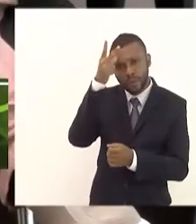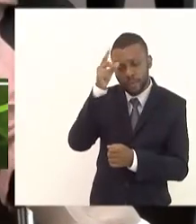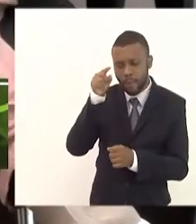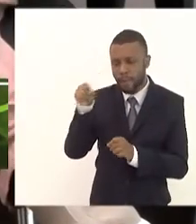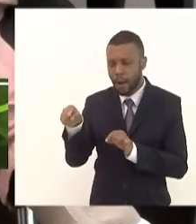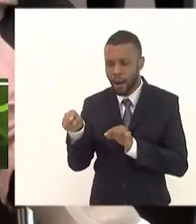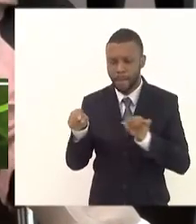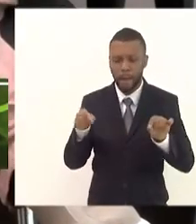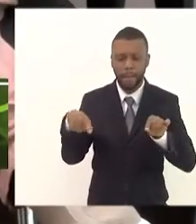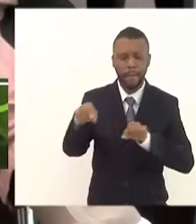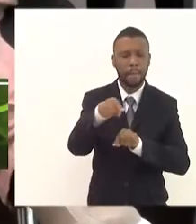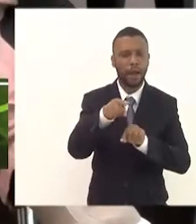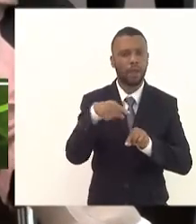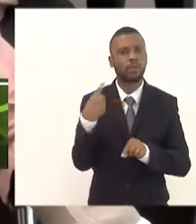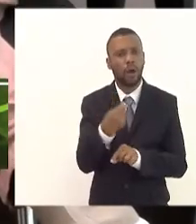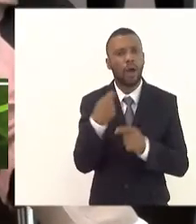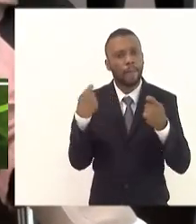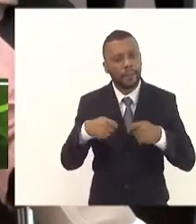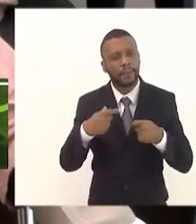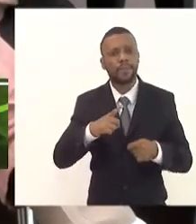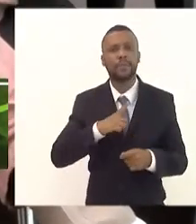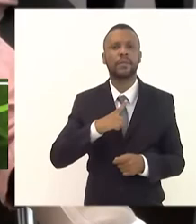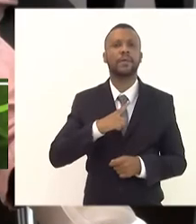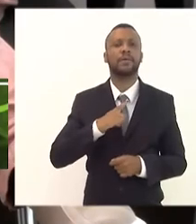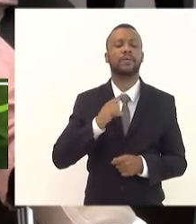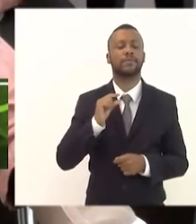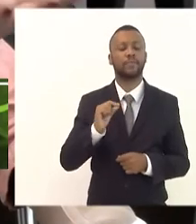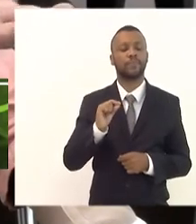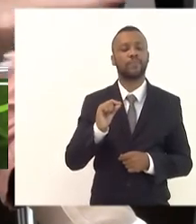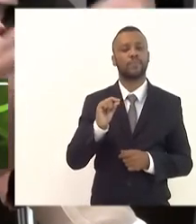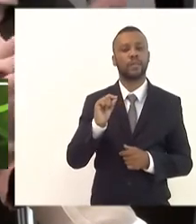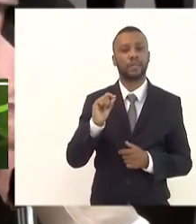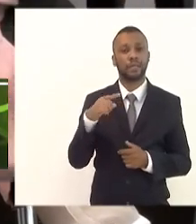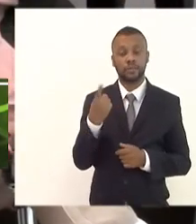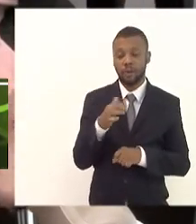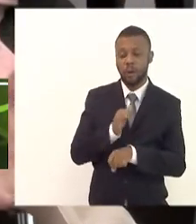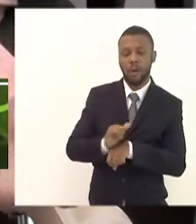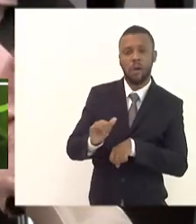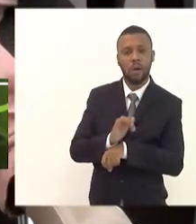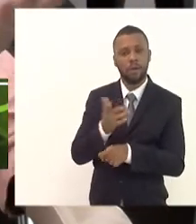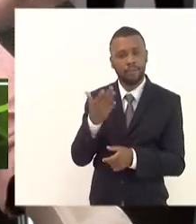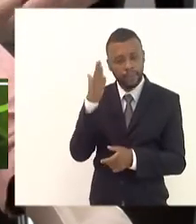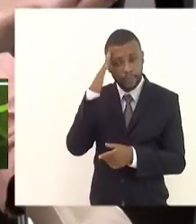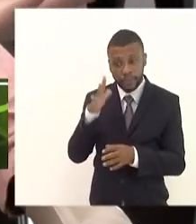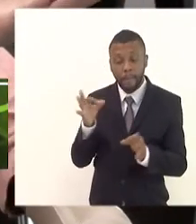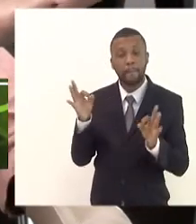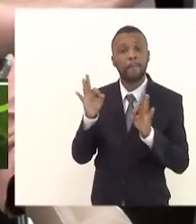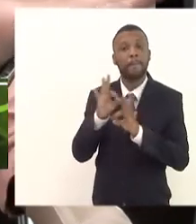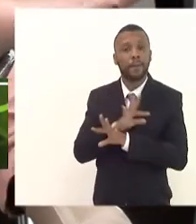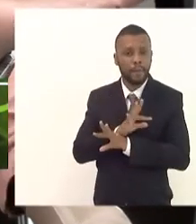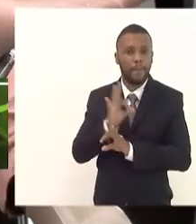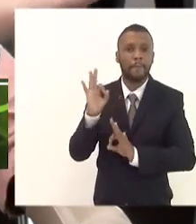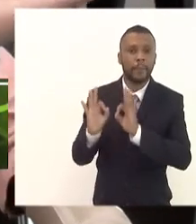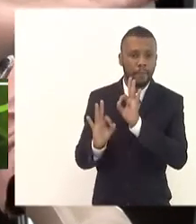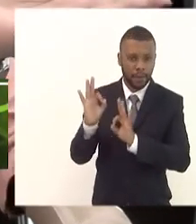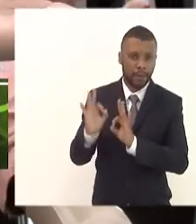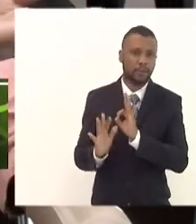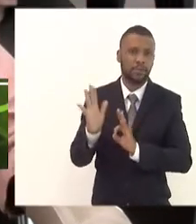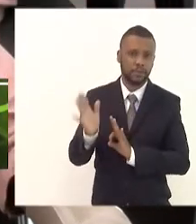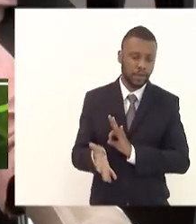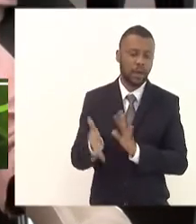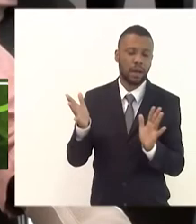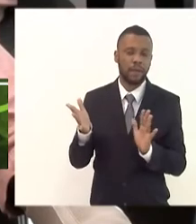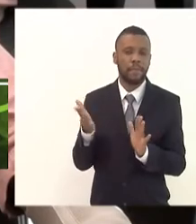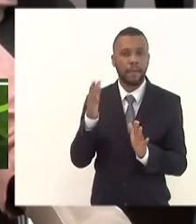e a gente precisa de ter isso na nossa mão para poder atender esses municípios que precisaram nesse momento de